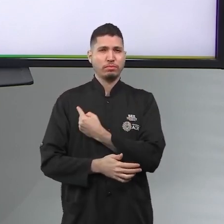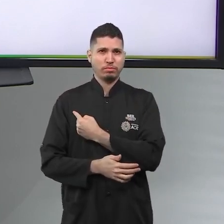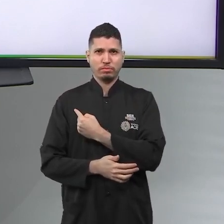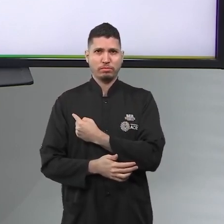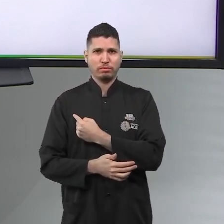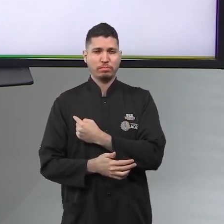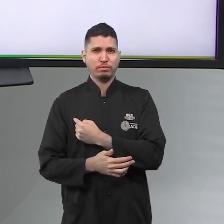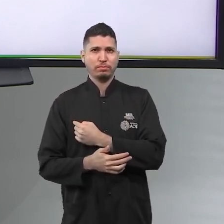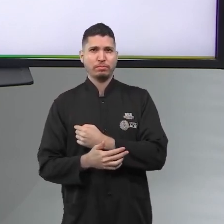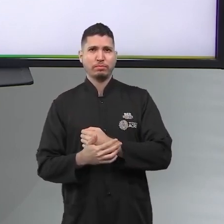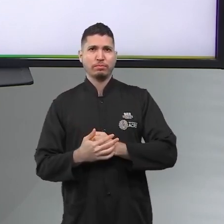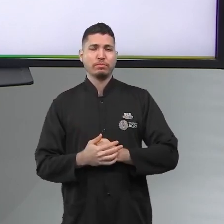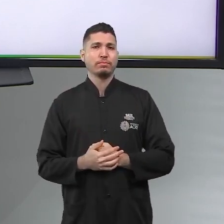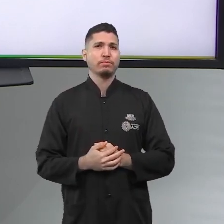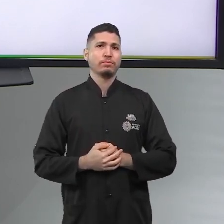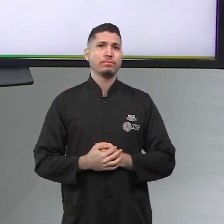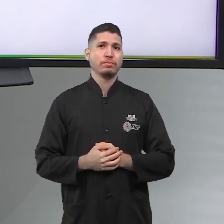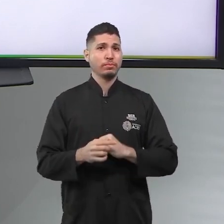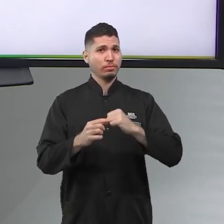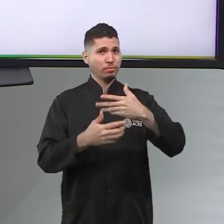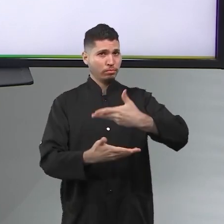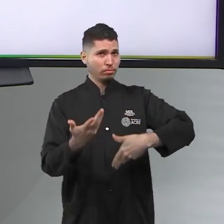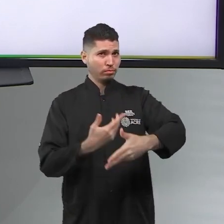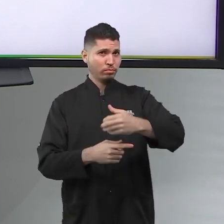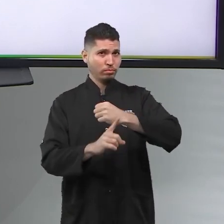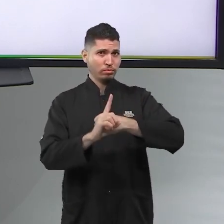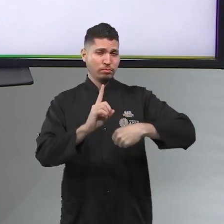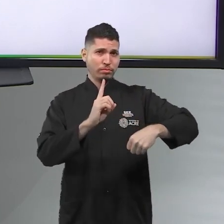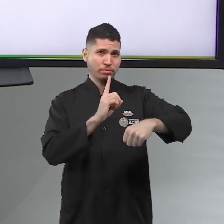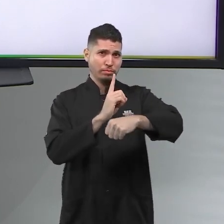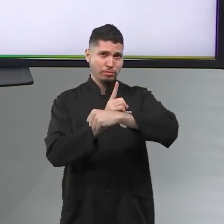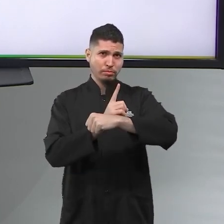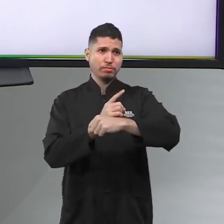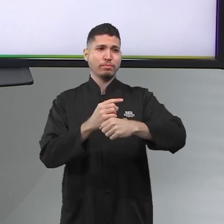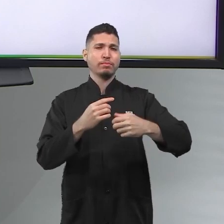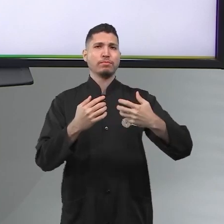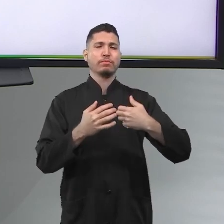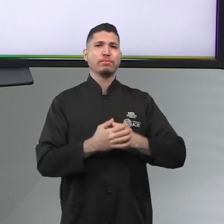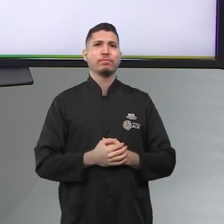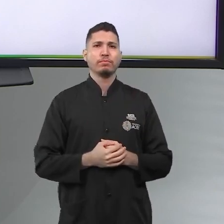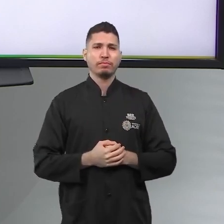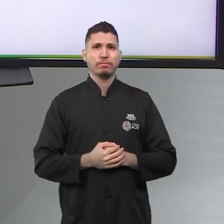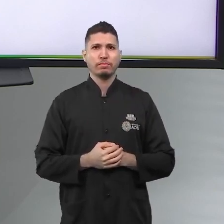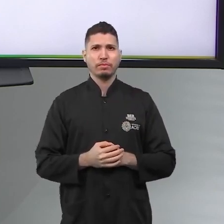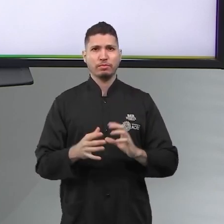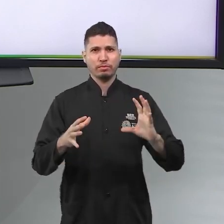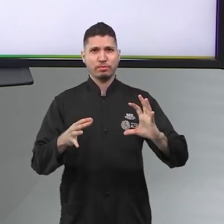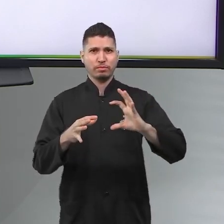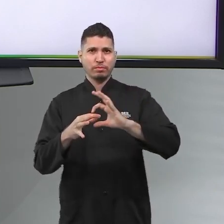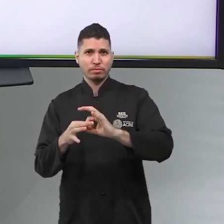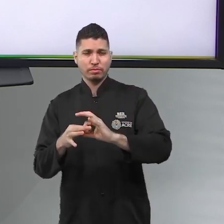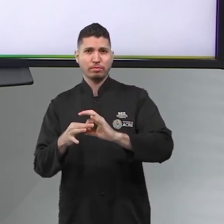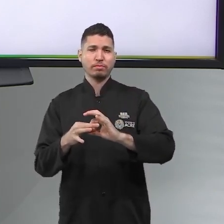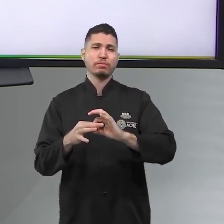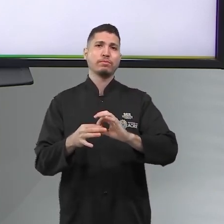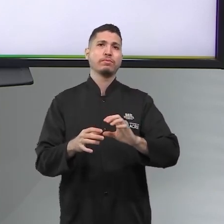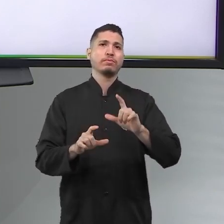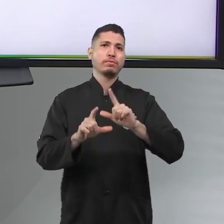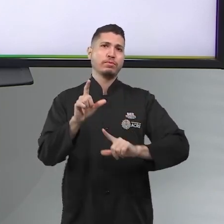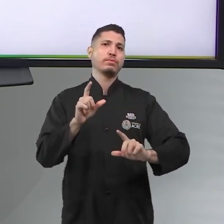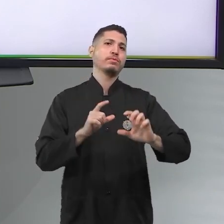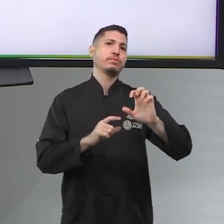por isso que a socialização, ela acaba refletindo o que foi lido na alternativa E,